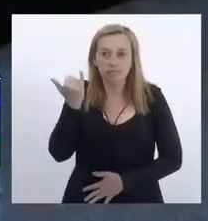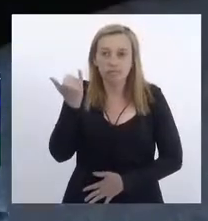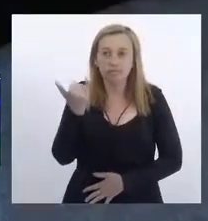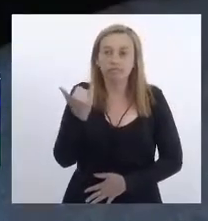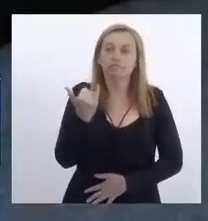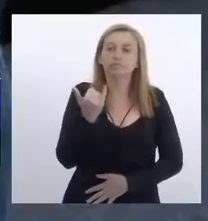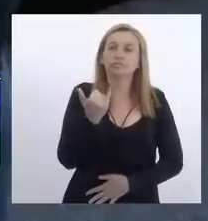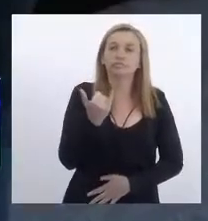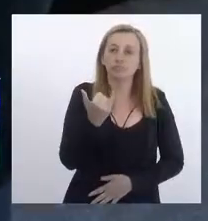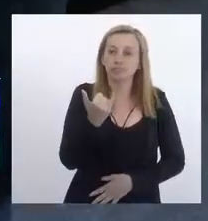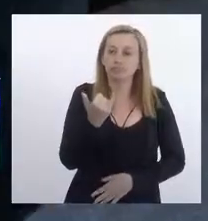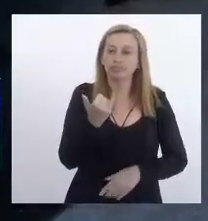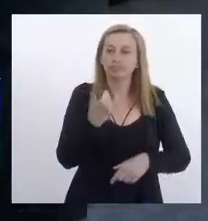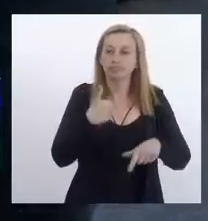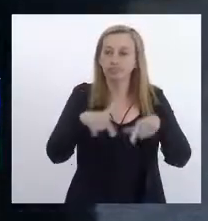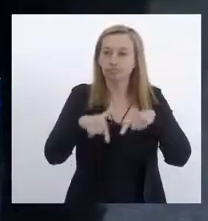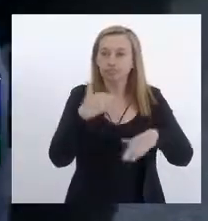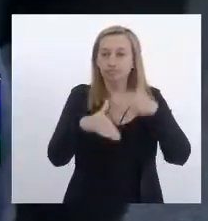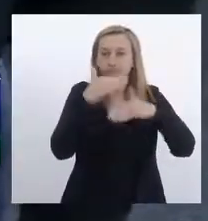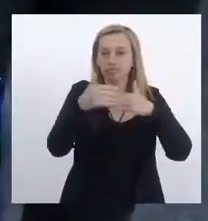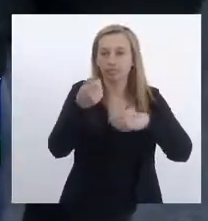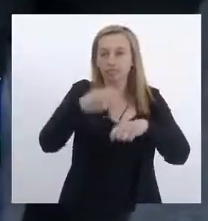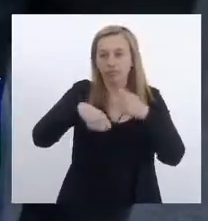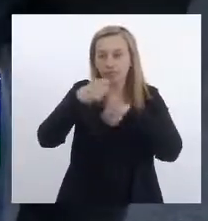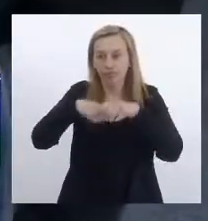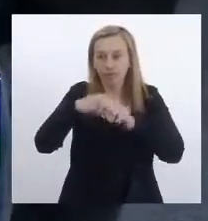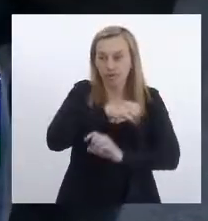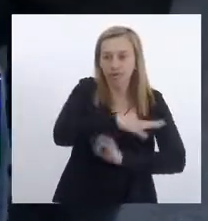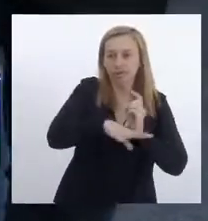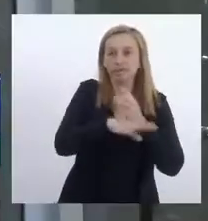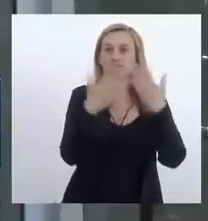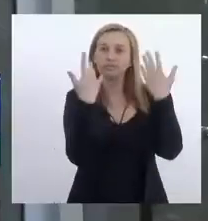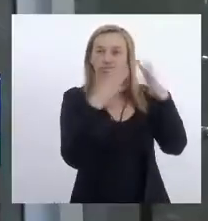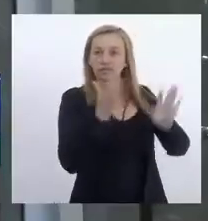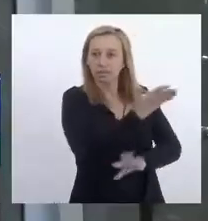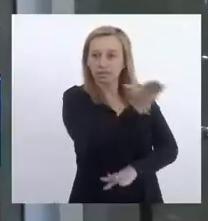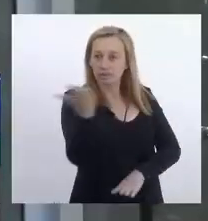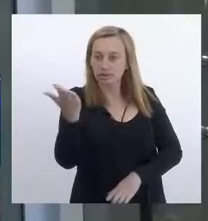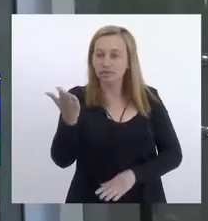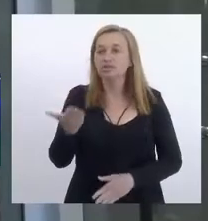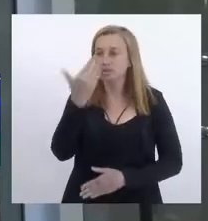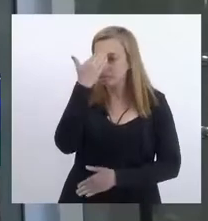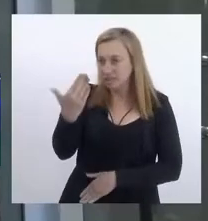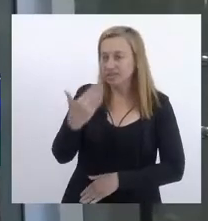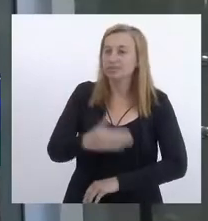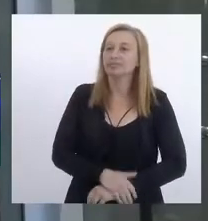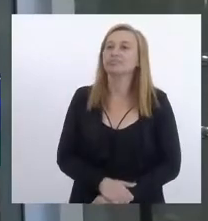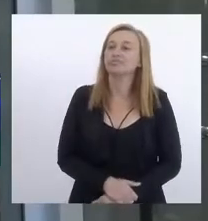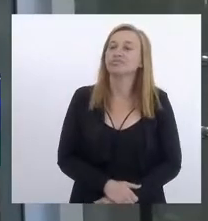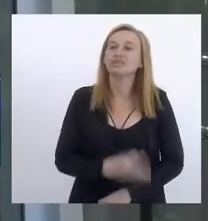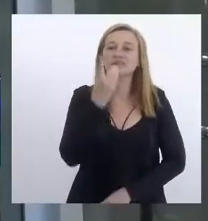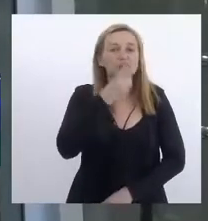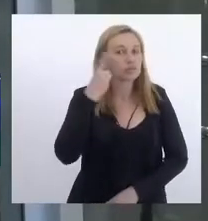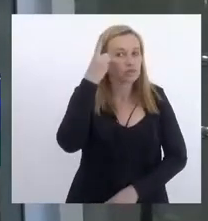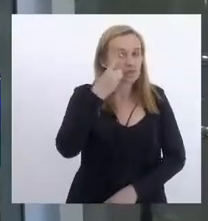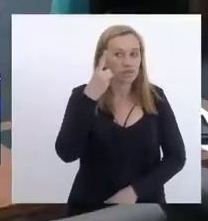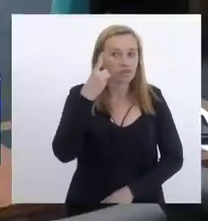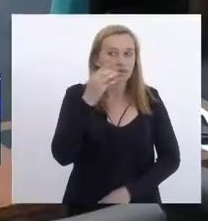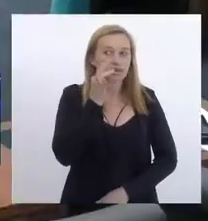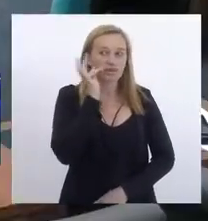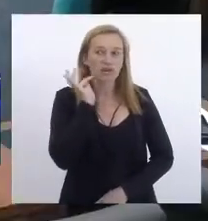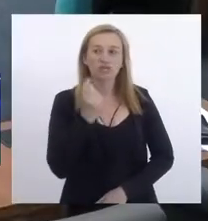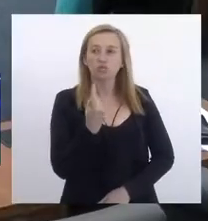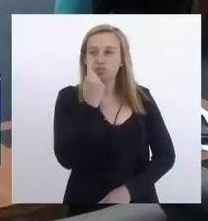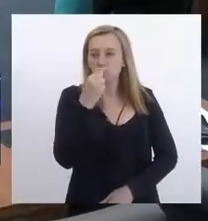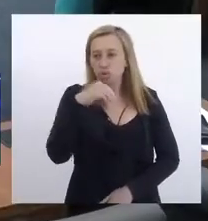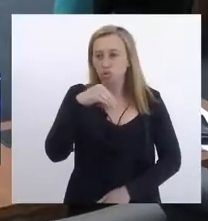importante ferramenta de desenvolvimento econômico e social. Parabéns a vocês e muito obrigada. Deputado Flávio Serafini, um minuto,